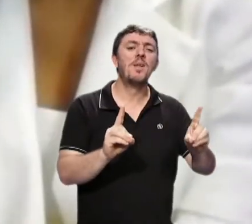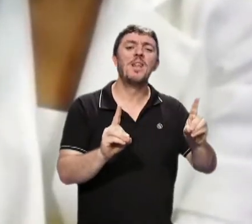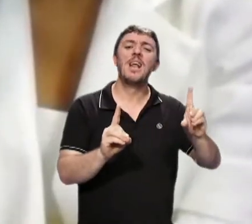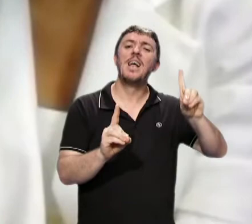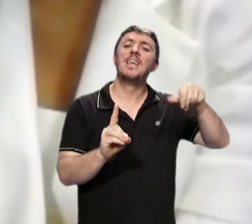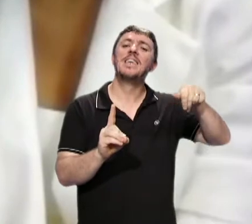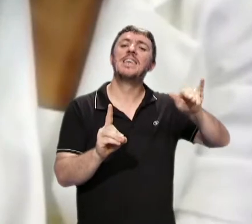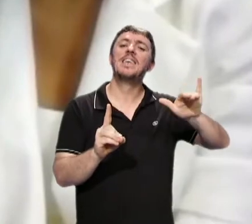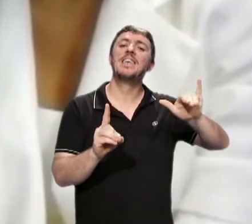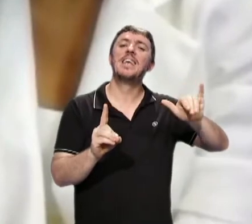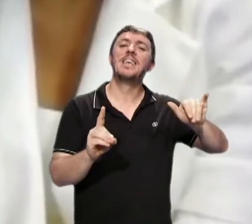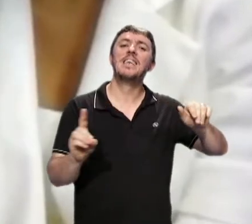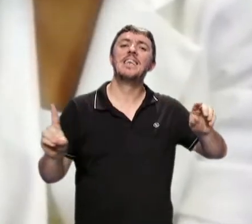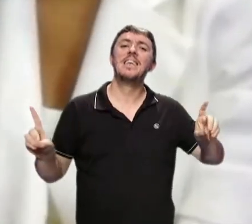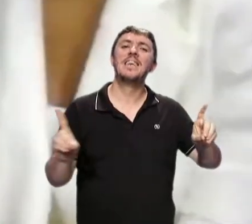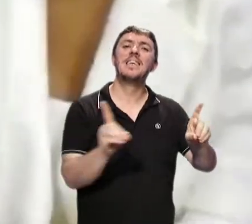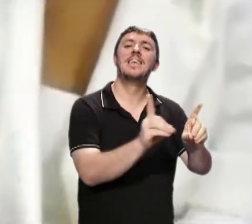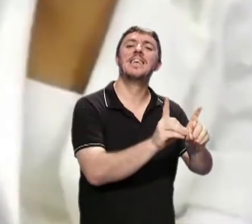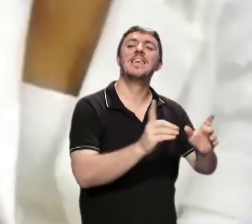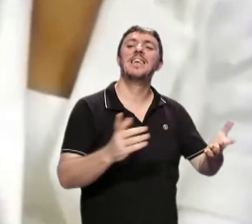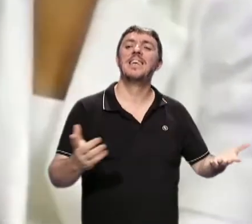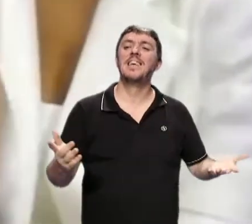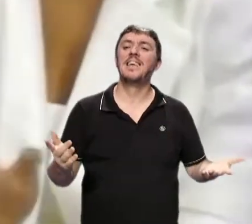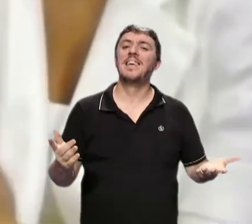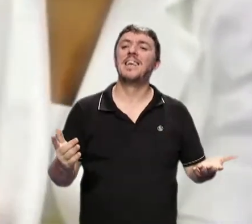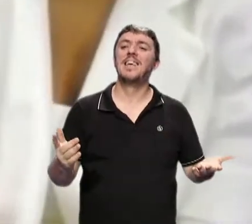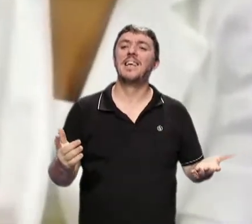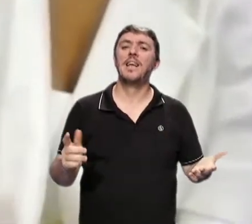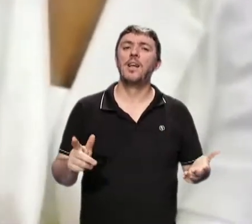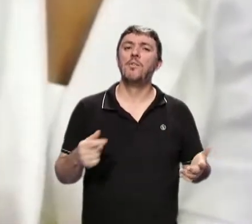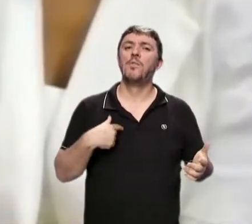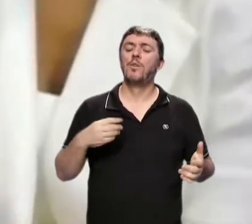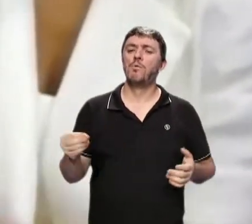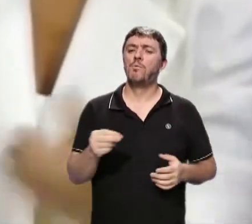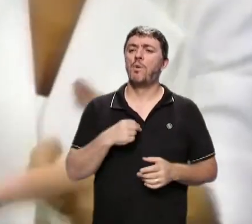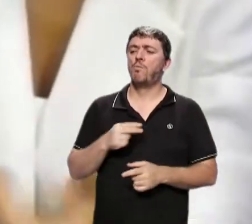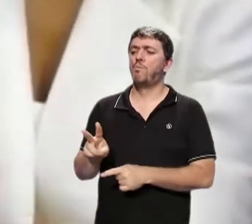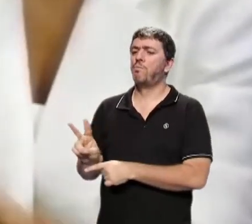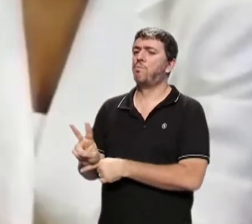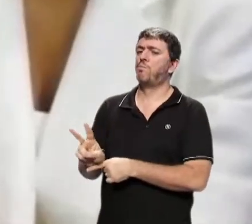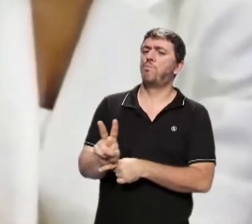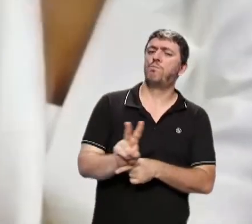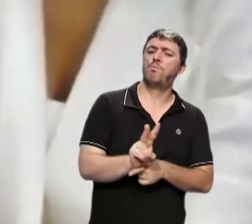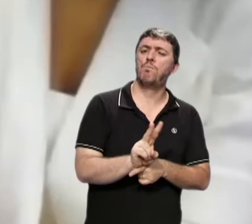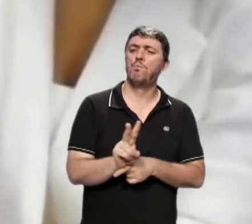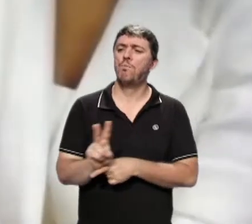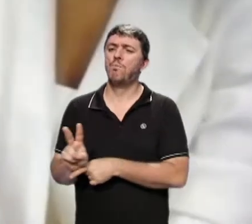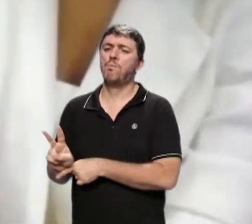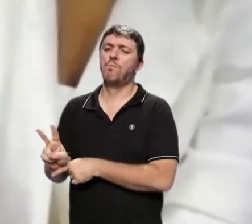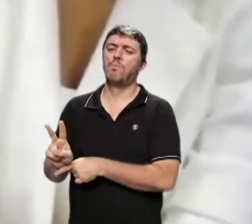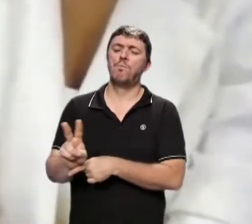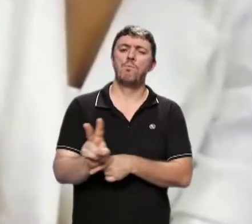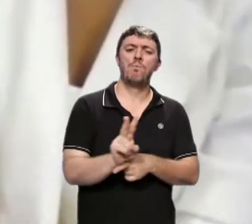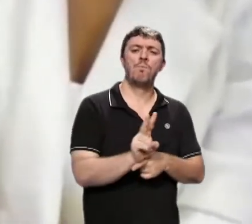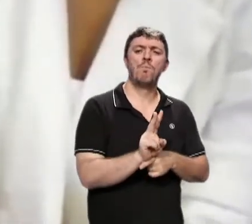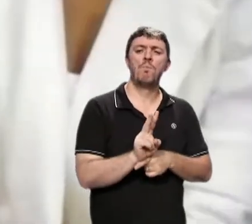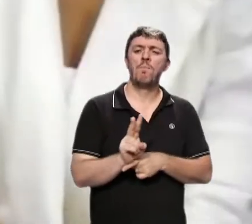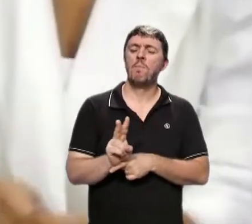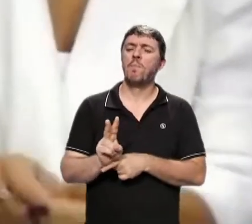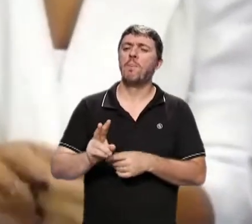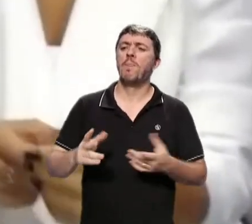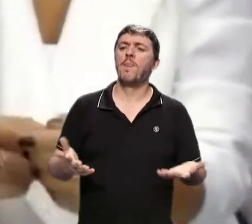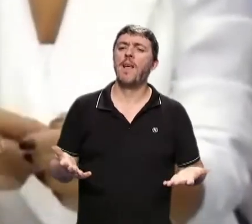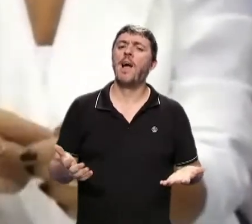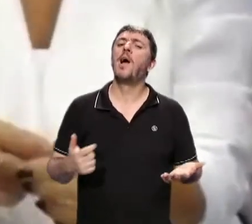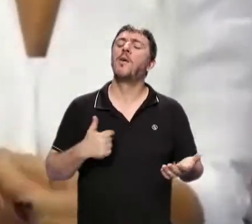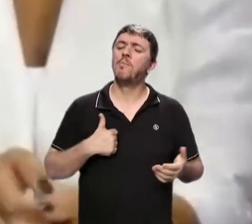né? A gente entregou, mas a gente ficou vigiando, né? Assim também. Por isso que a gente tá no filme. Então, a nossa função no filme é isso. A nossa função